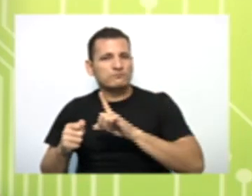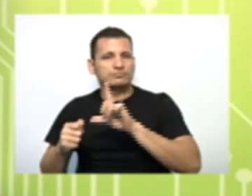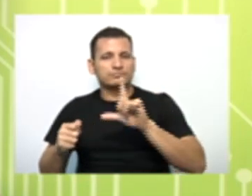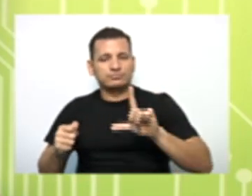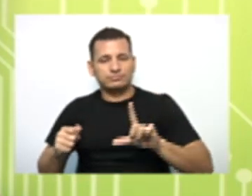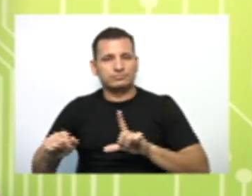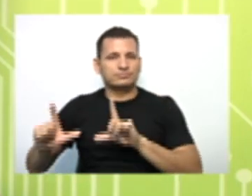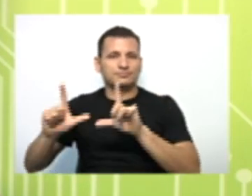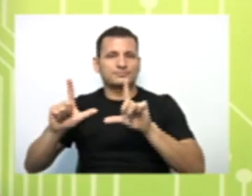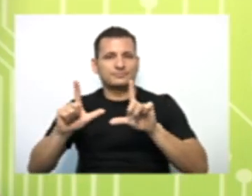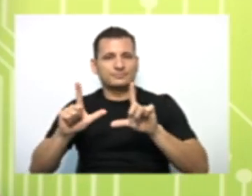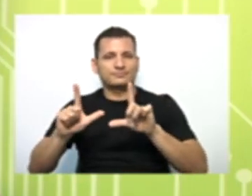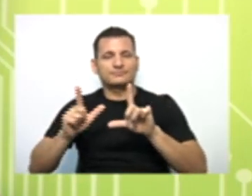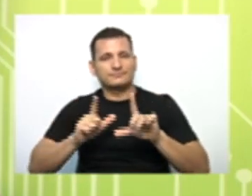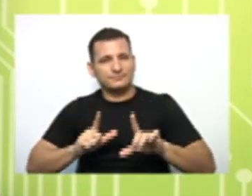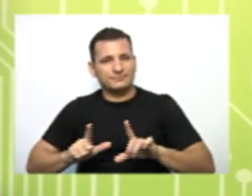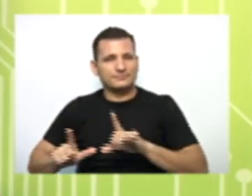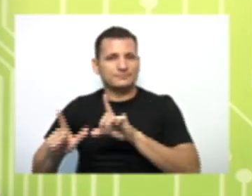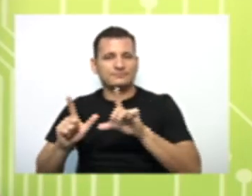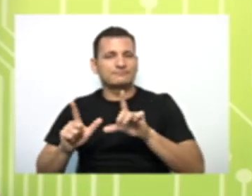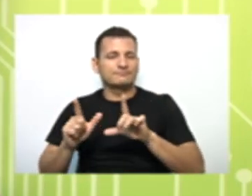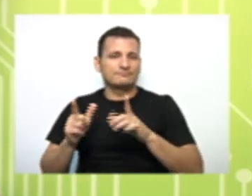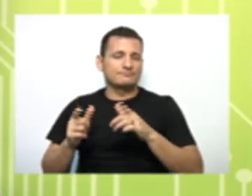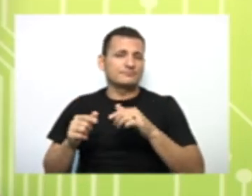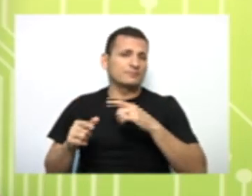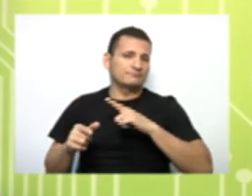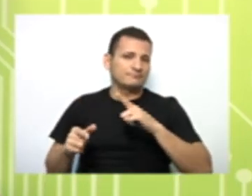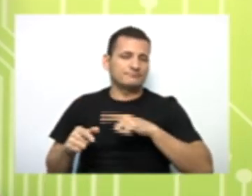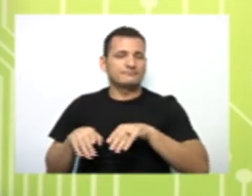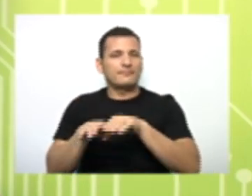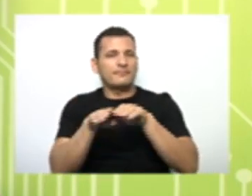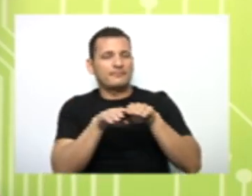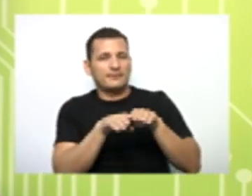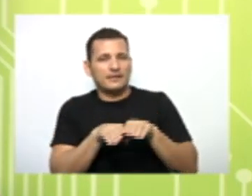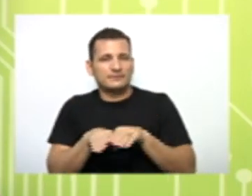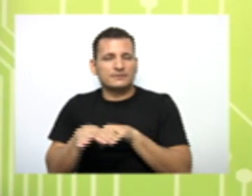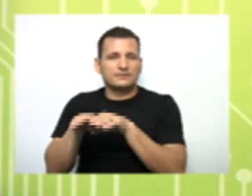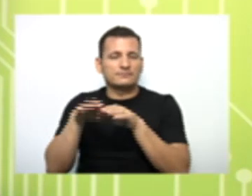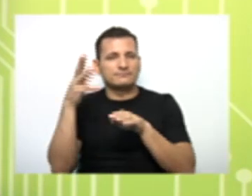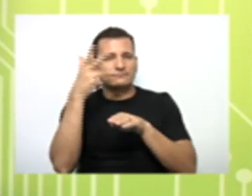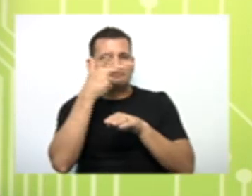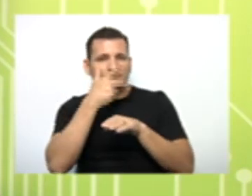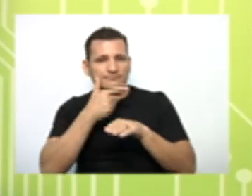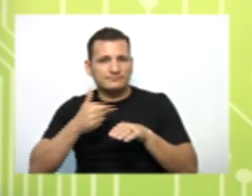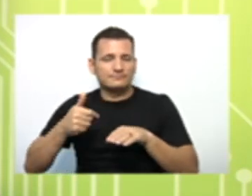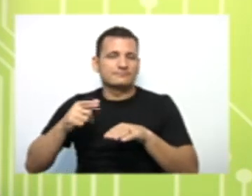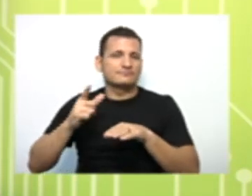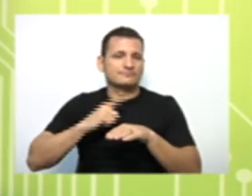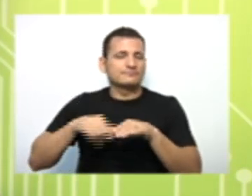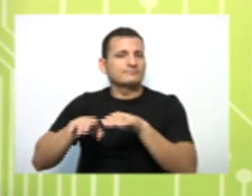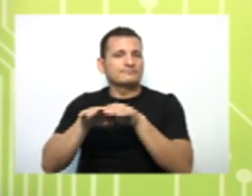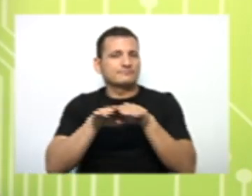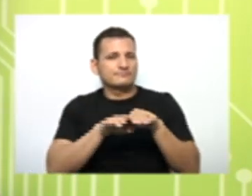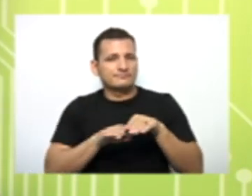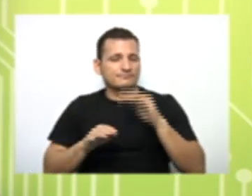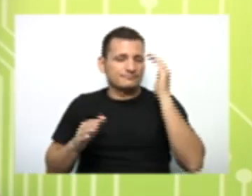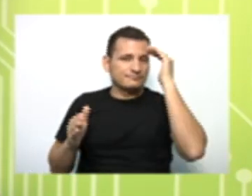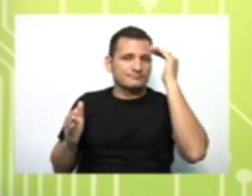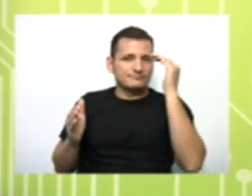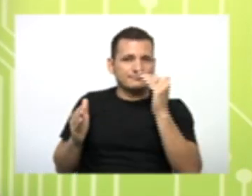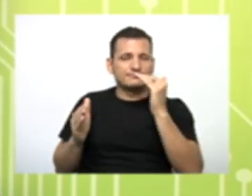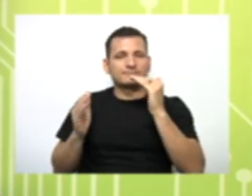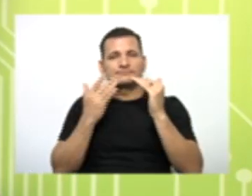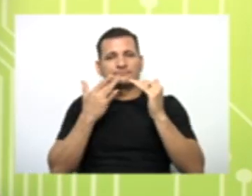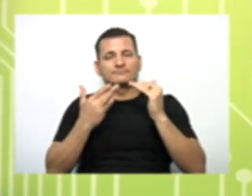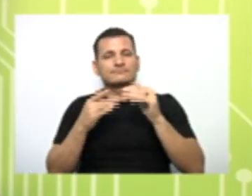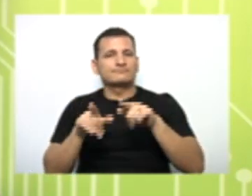vai destoar tudo isso. Então, tem um padrão estético, tem um padrão que deve ser seguido nas cores e os layouts de